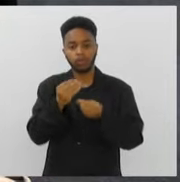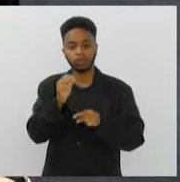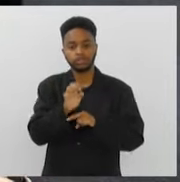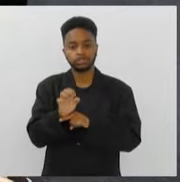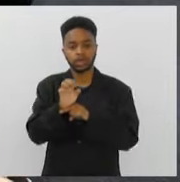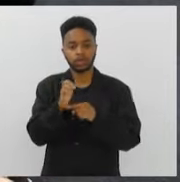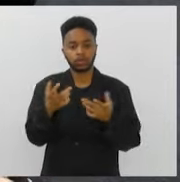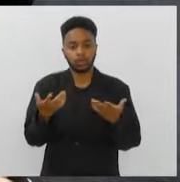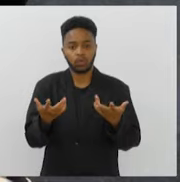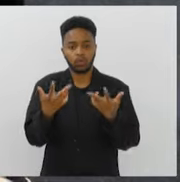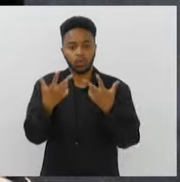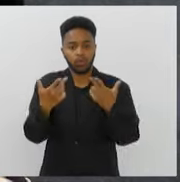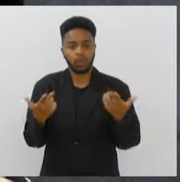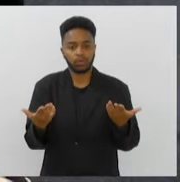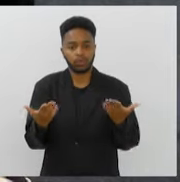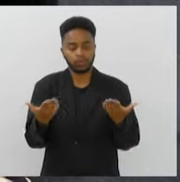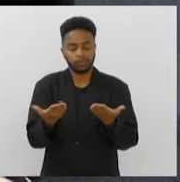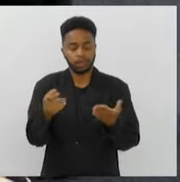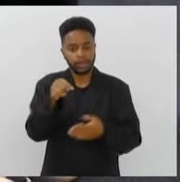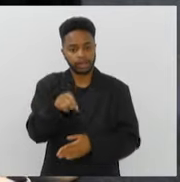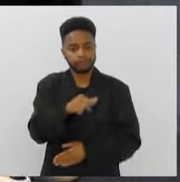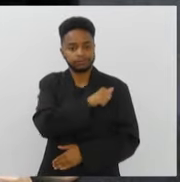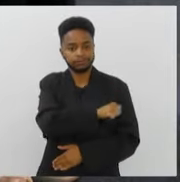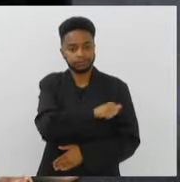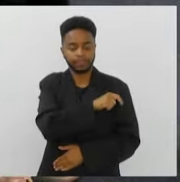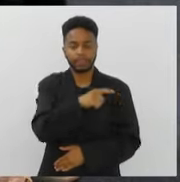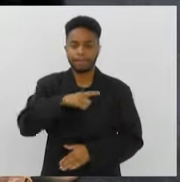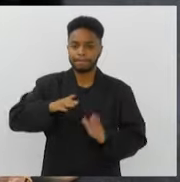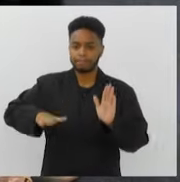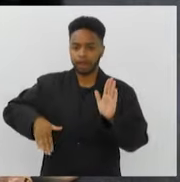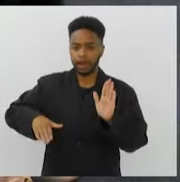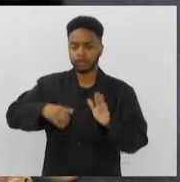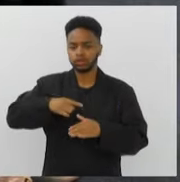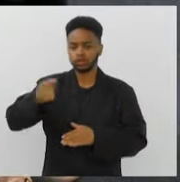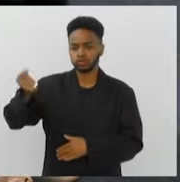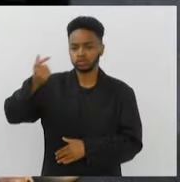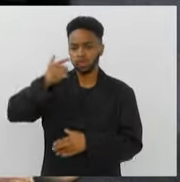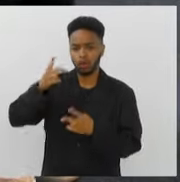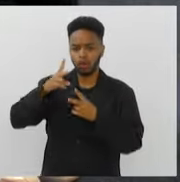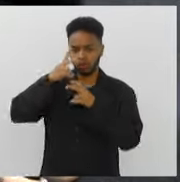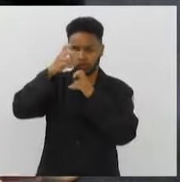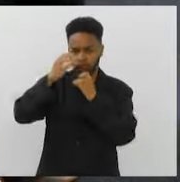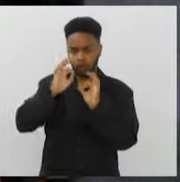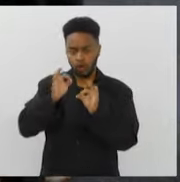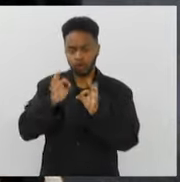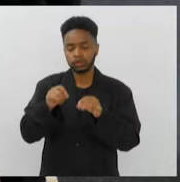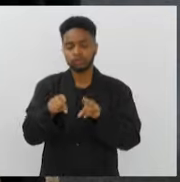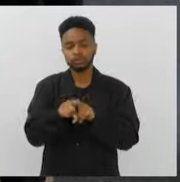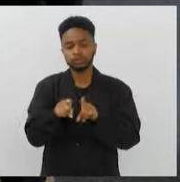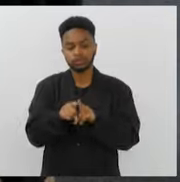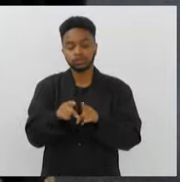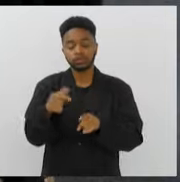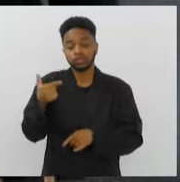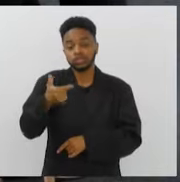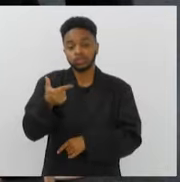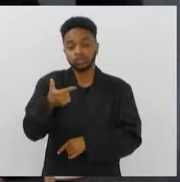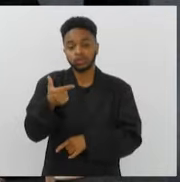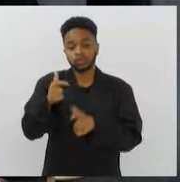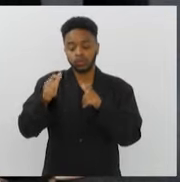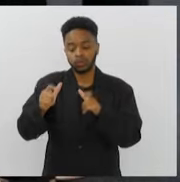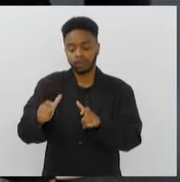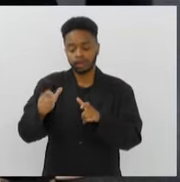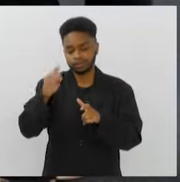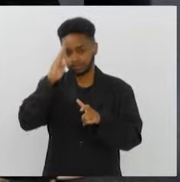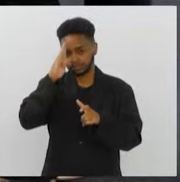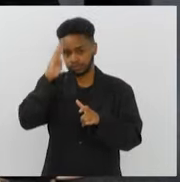né? Um estado que é conhecido por suas praias, pelo sol, né? Um estado que é o segundo mercado